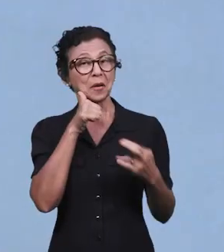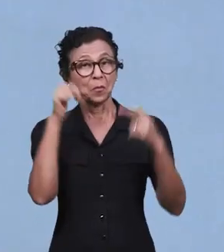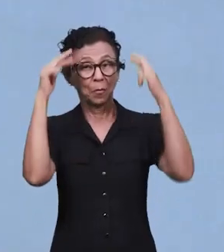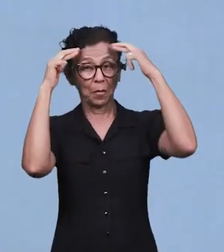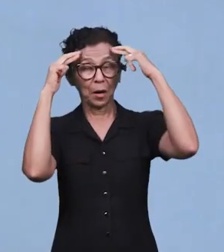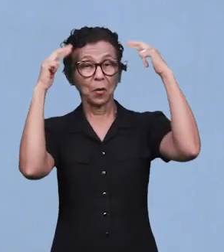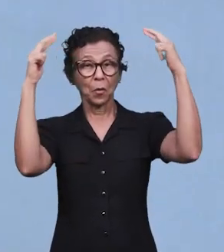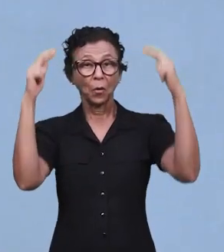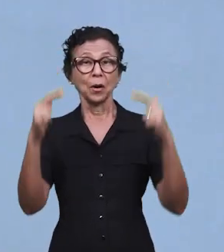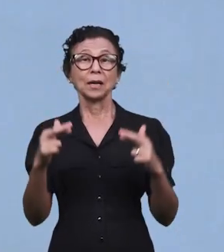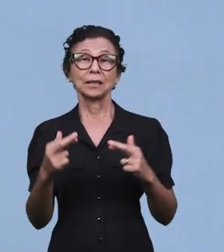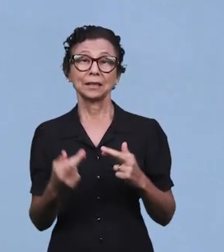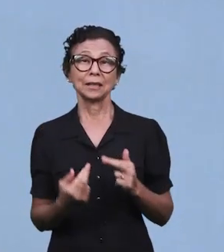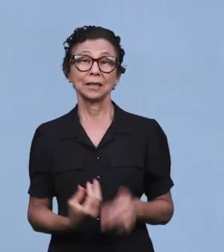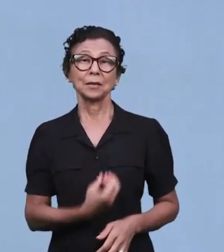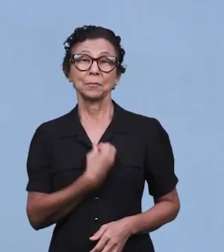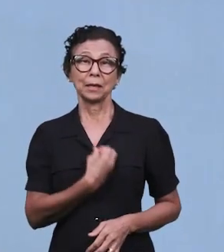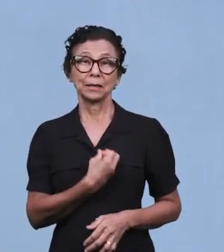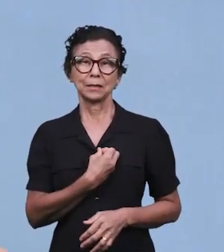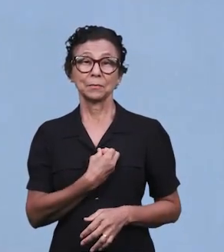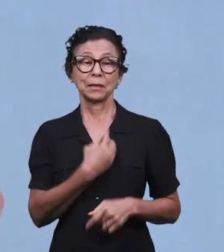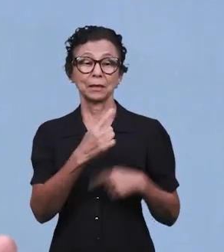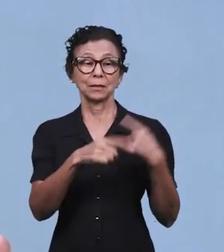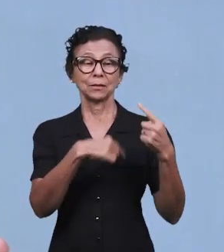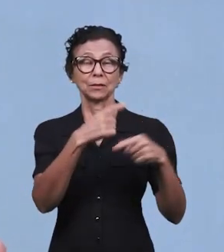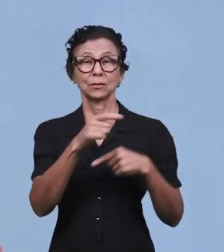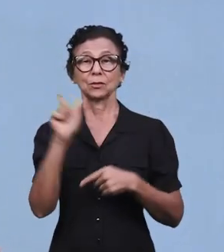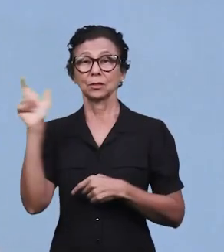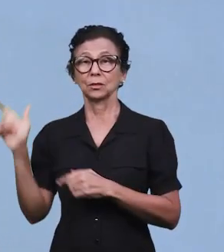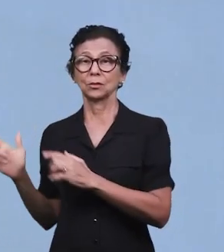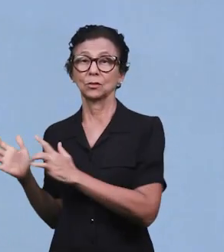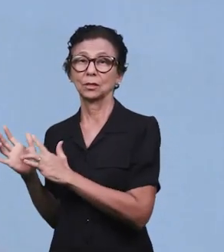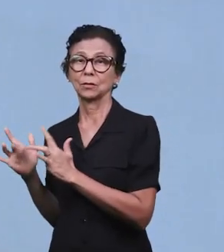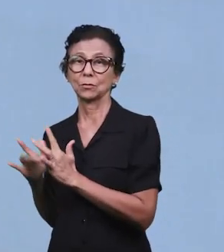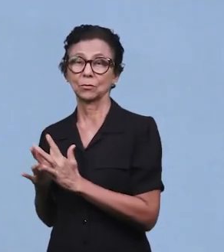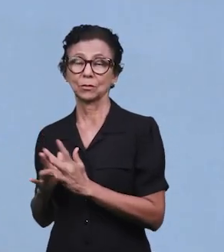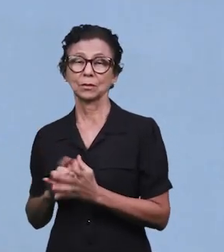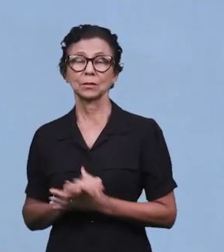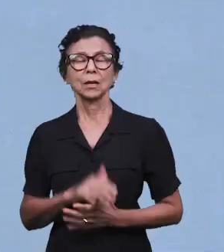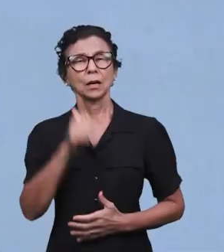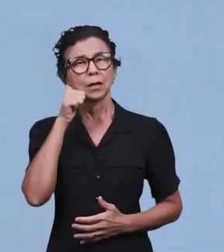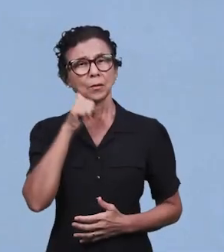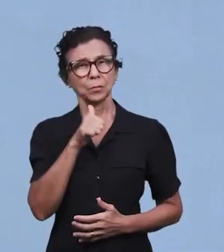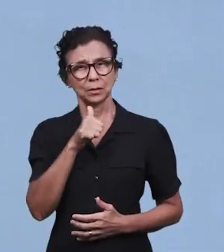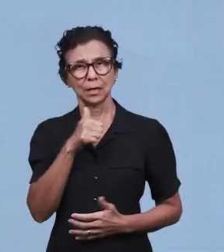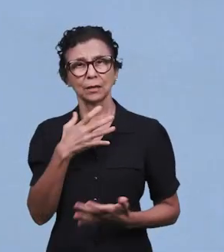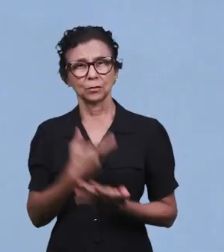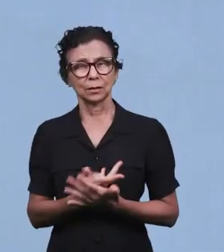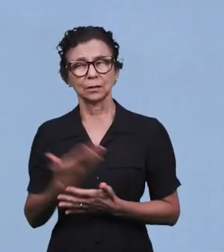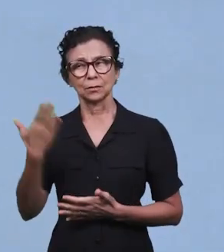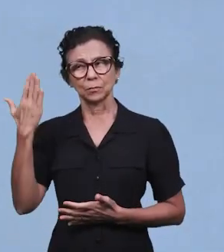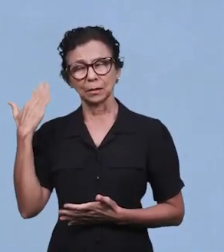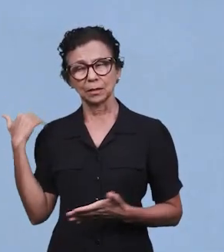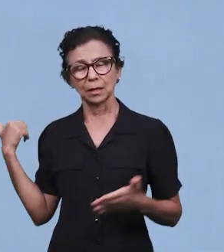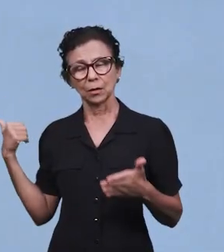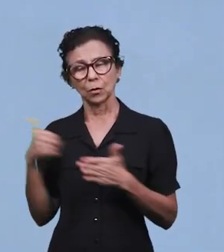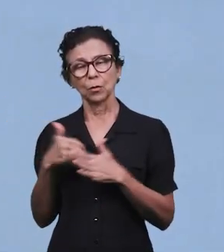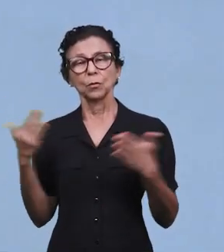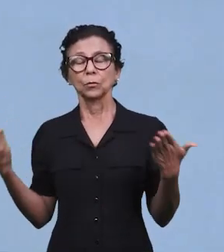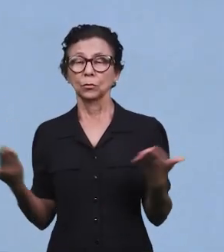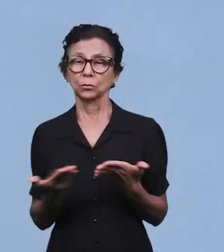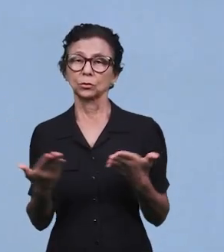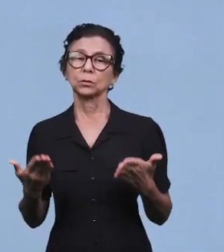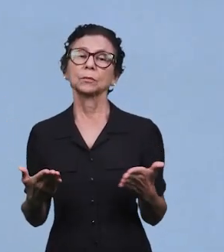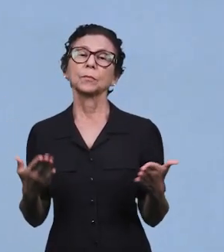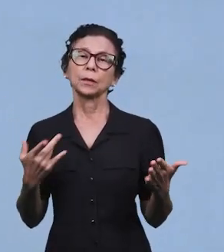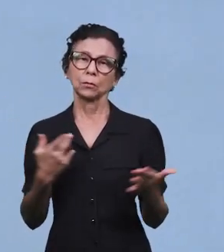genealogia do Senhor Jesus. Então, o que aconteceu com aquelas mulheres no passado, acontece conosco hoje.